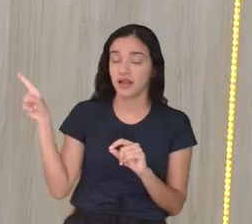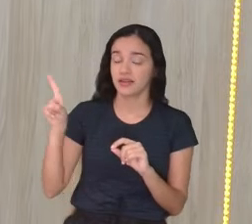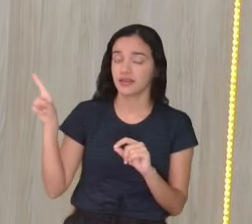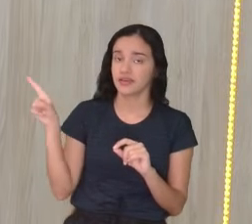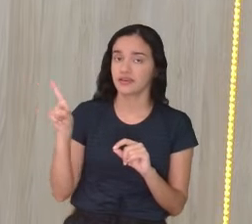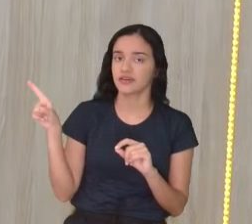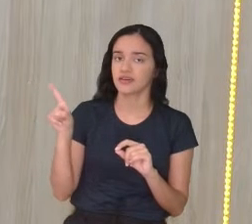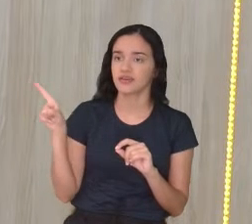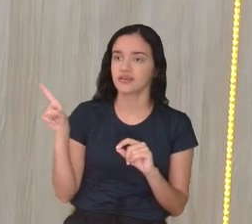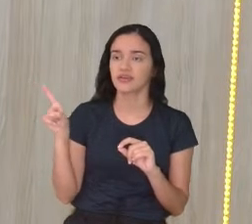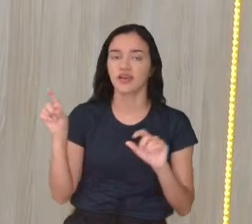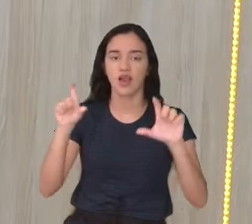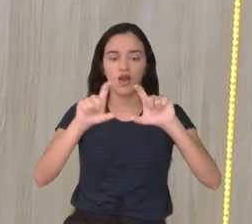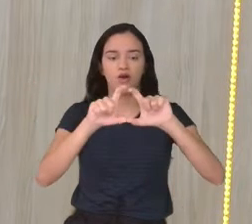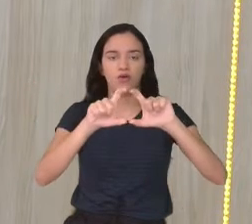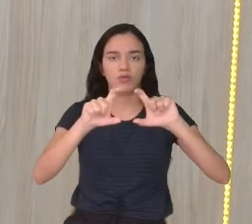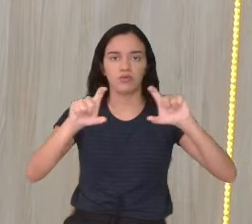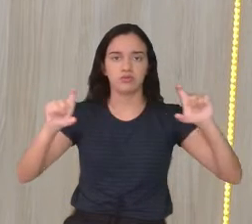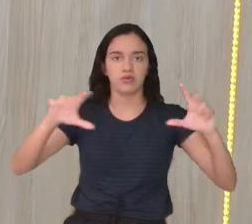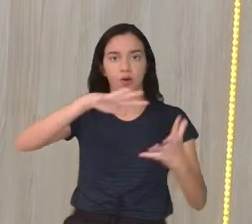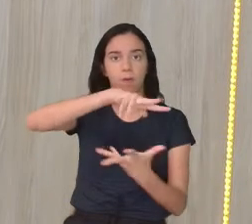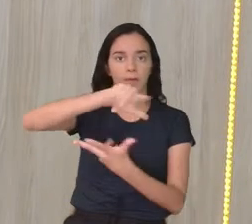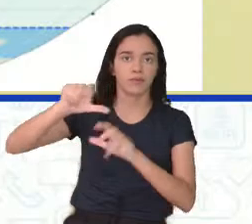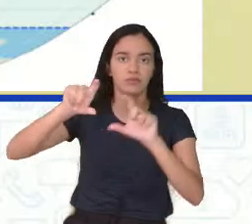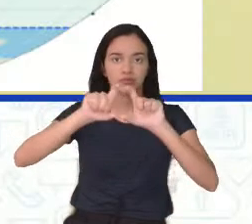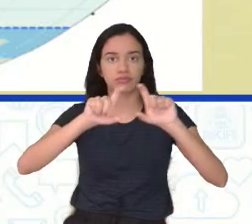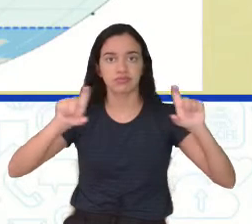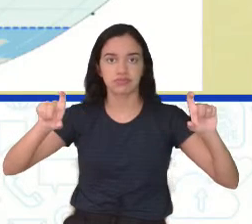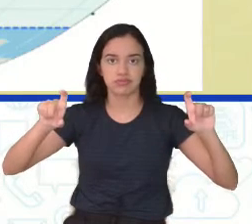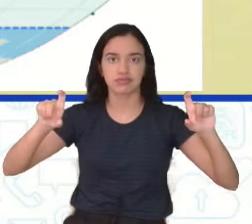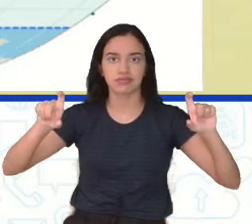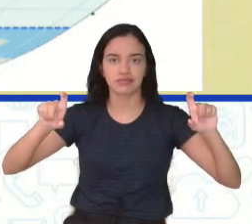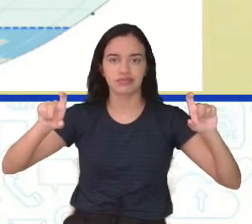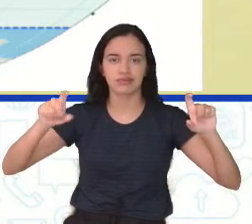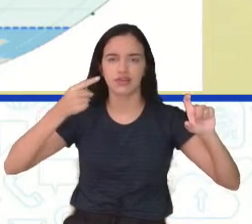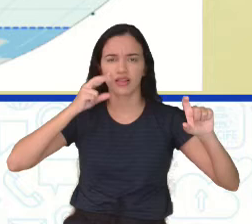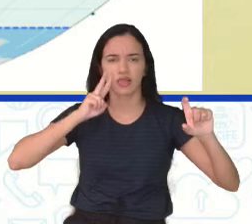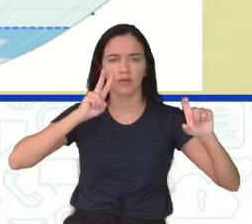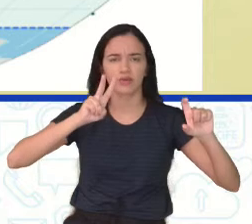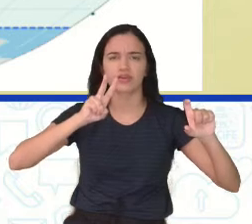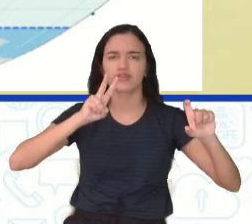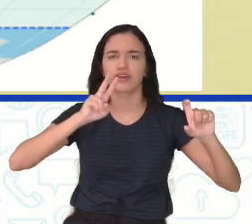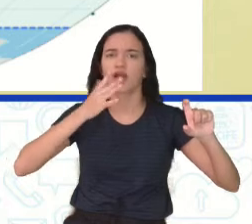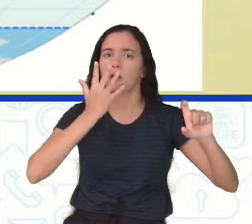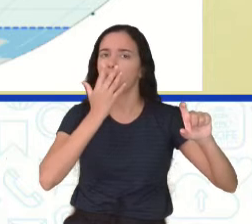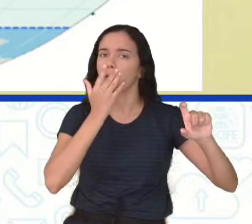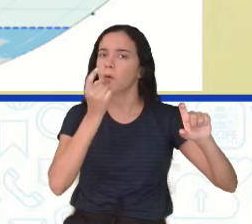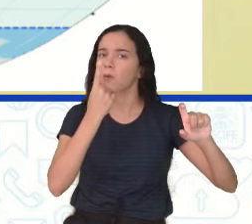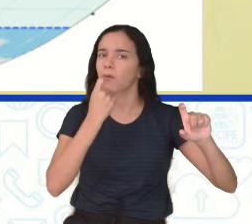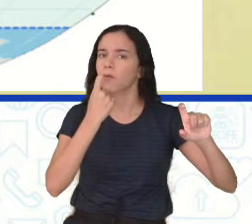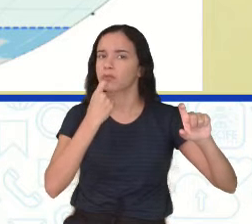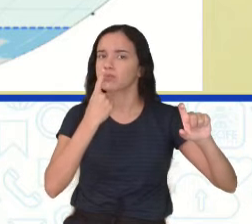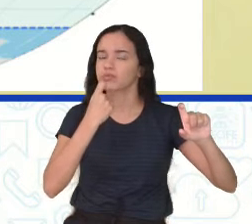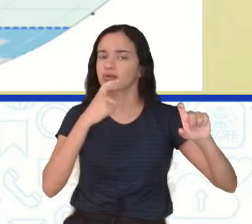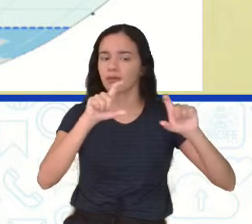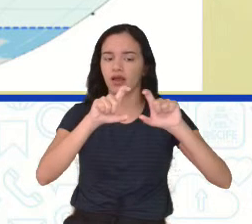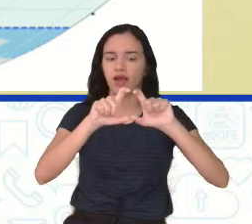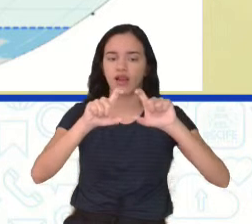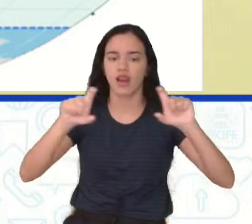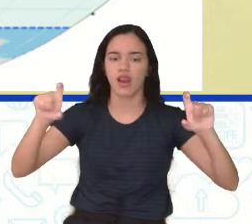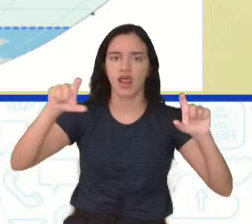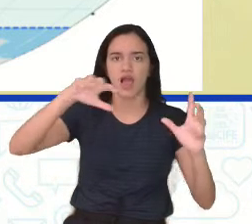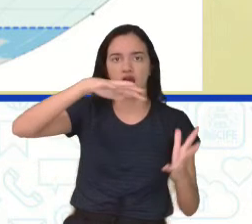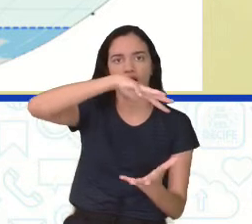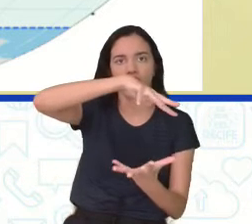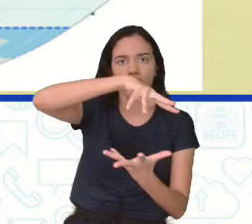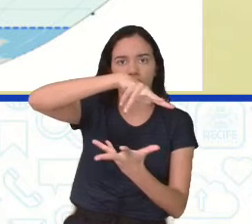faixazinha vermelha na tela. Se o Juninho abrir na tela, vai ficar perfeito. Ó. Tá vendo essa faixazinha vermelha aí? Entre o trópico